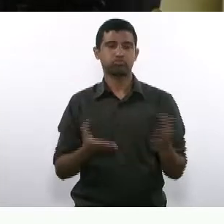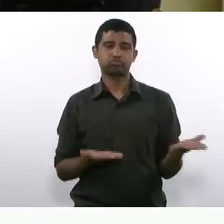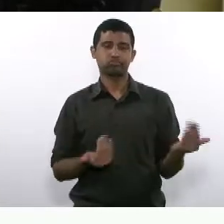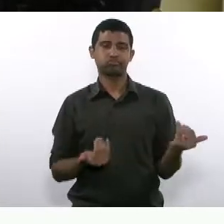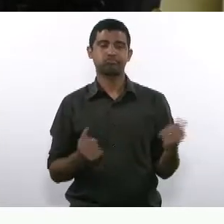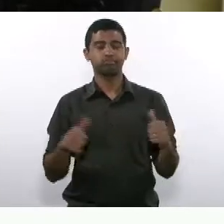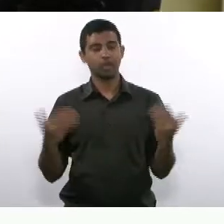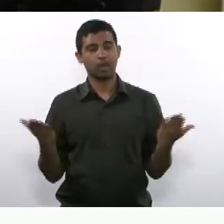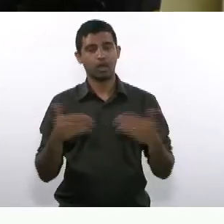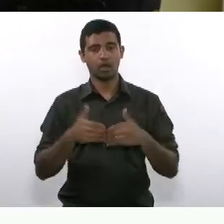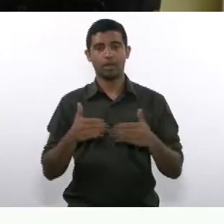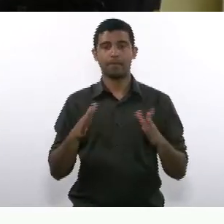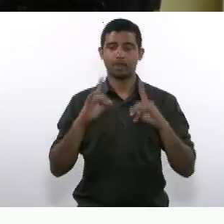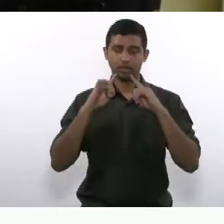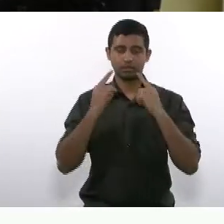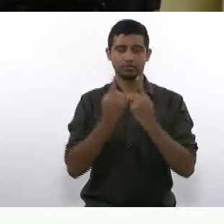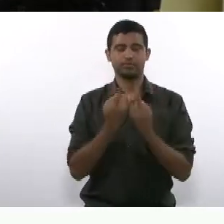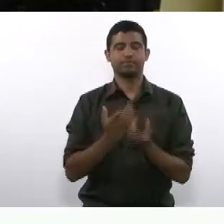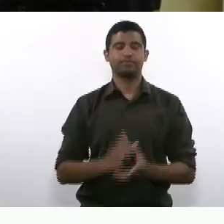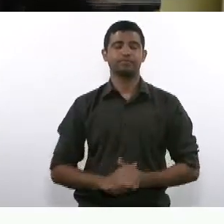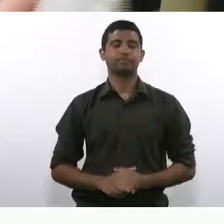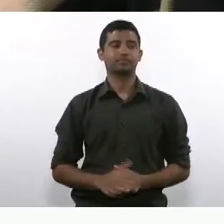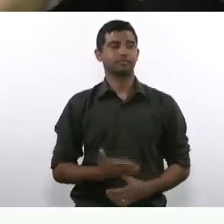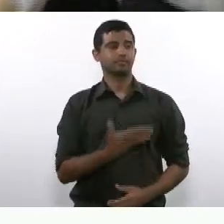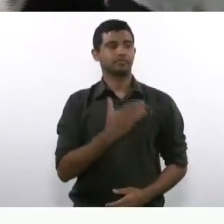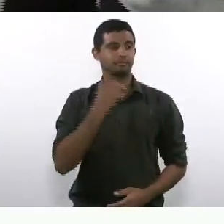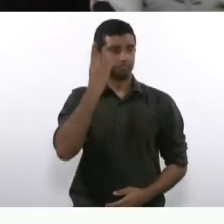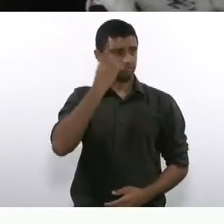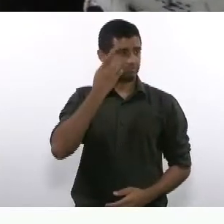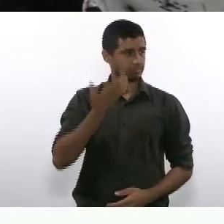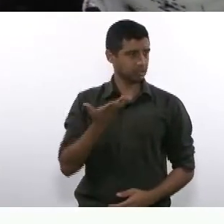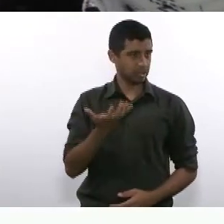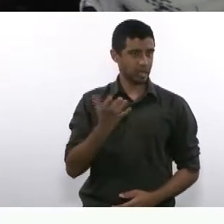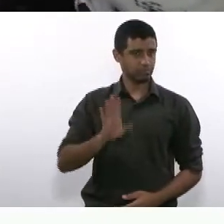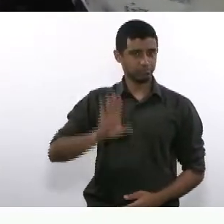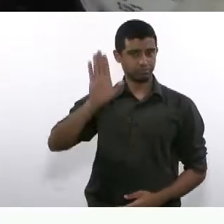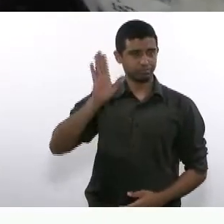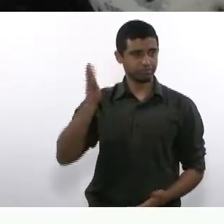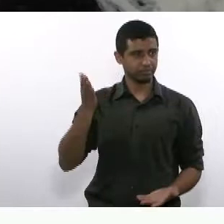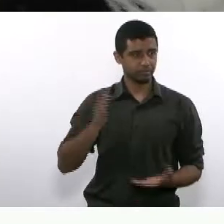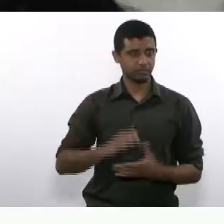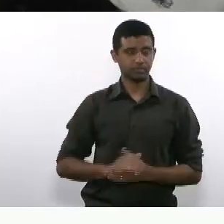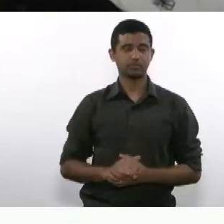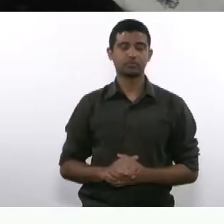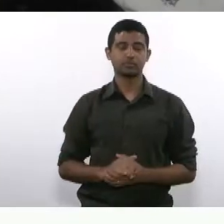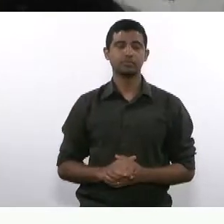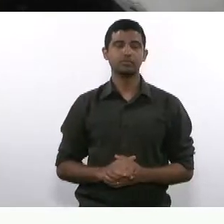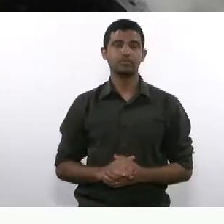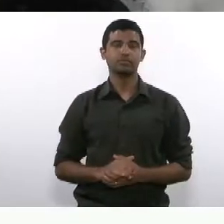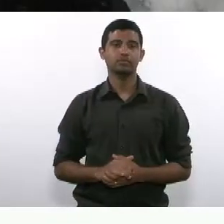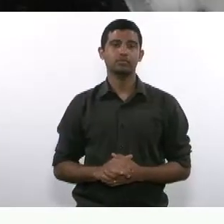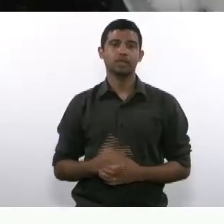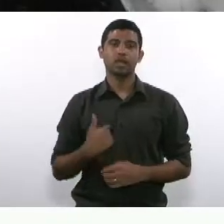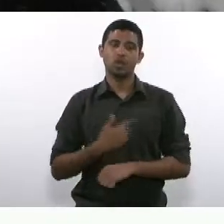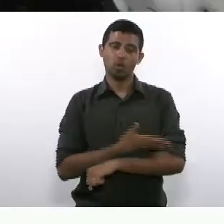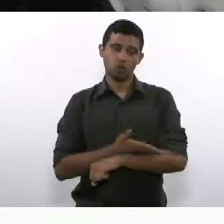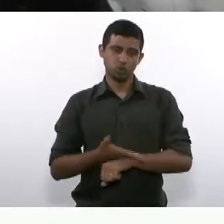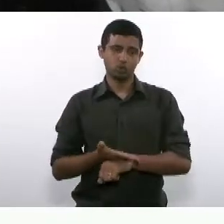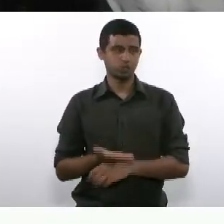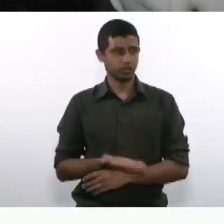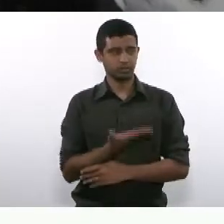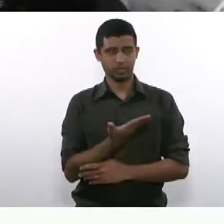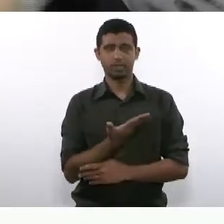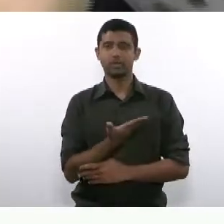Então, declaro aberta a sessão. Um deputado querendo fazer uso da palavra, inicialmente. Eu, como de hábito, passo a palavra